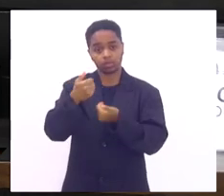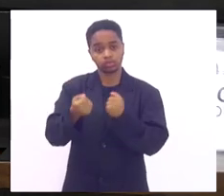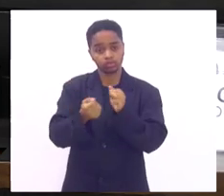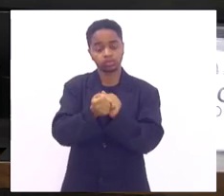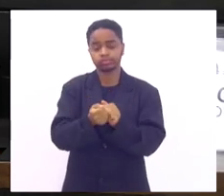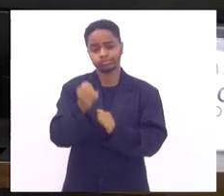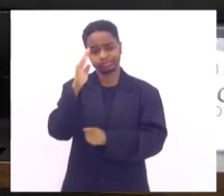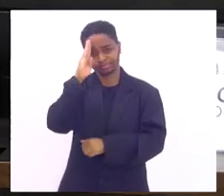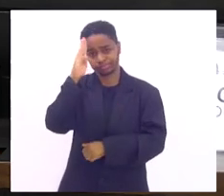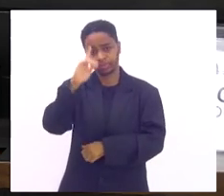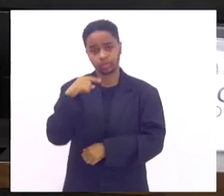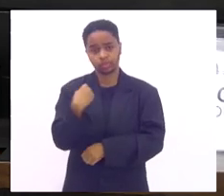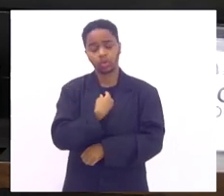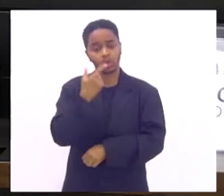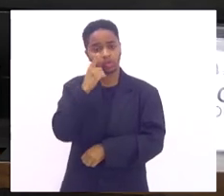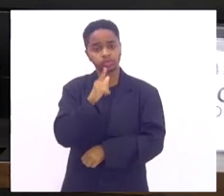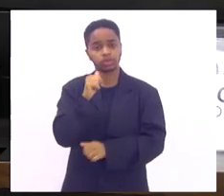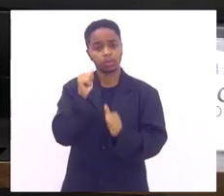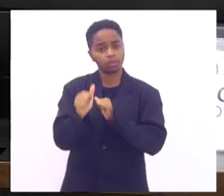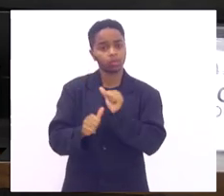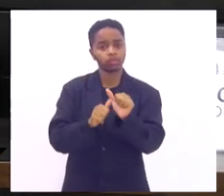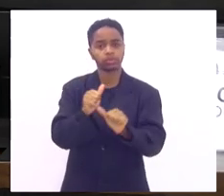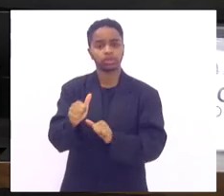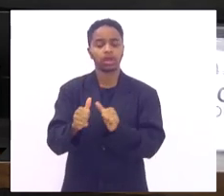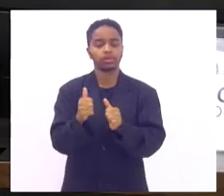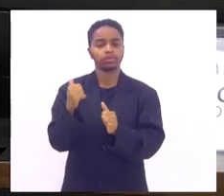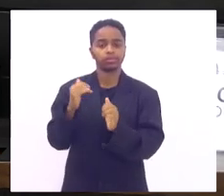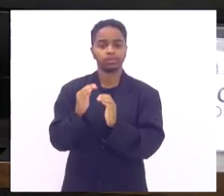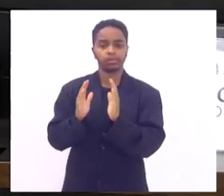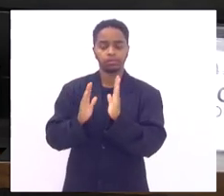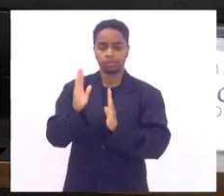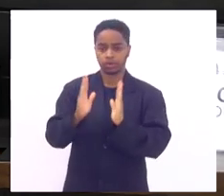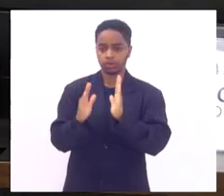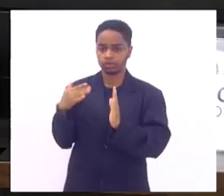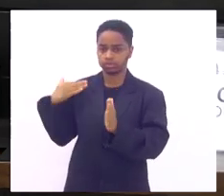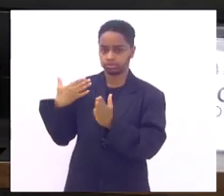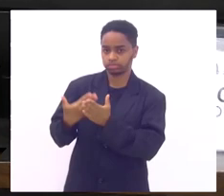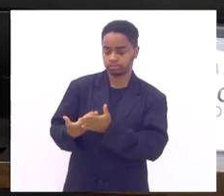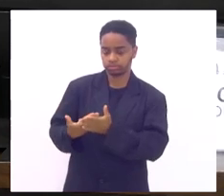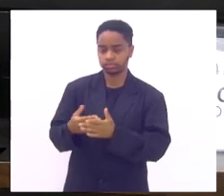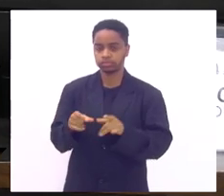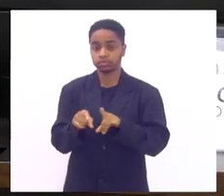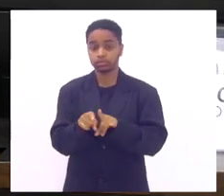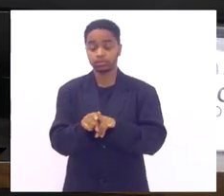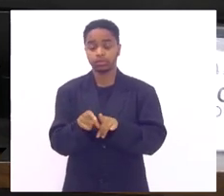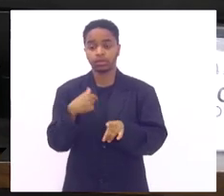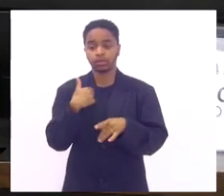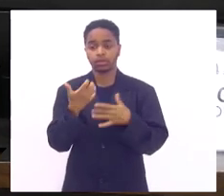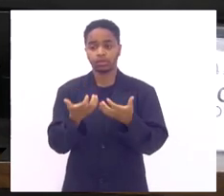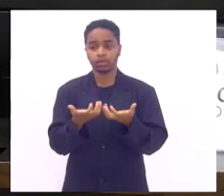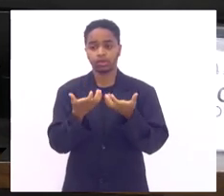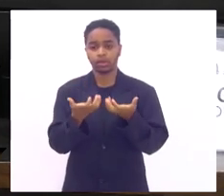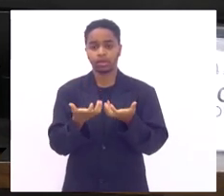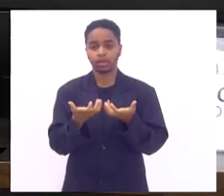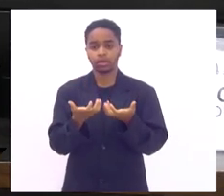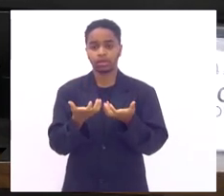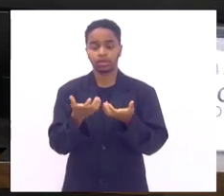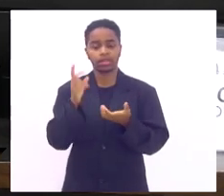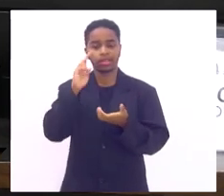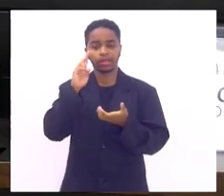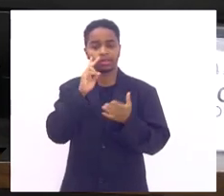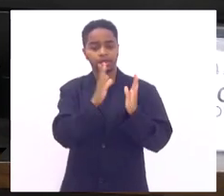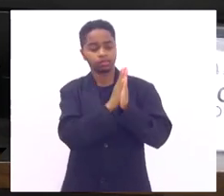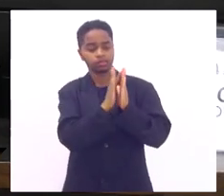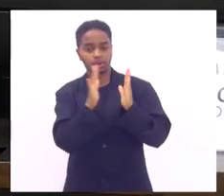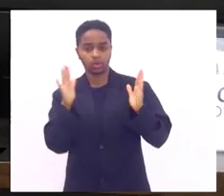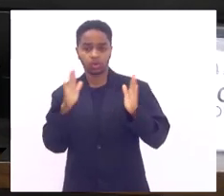de chave que o CRC promoveu nesses últimos anos. Eu queria fazer um fio histórico de tudo